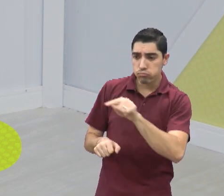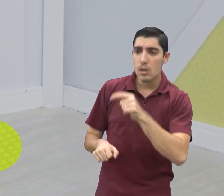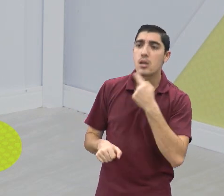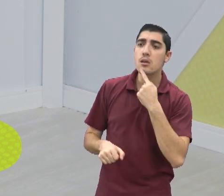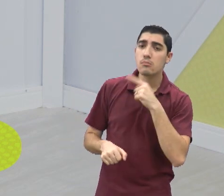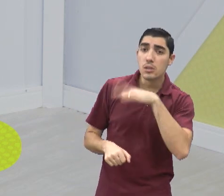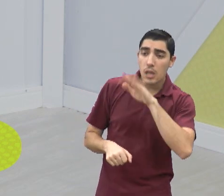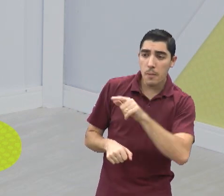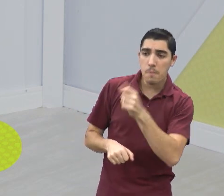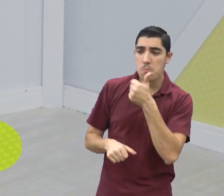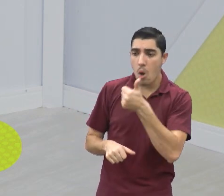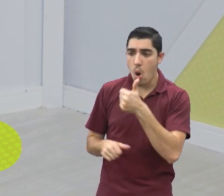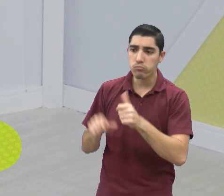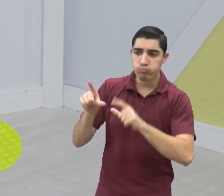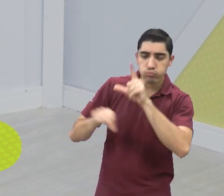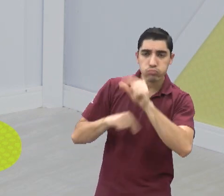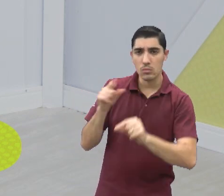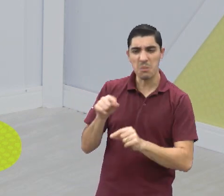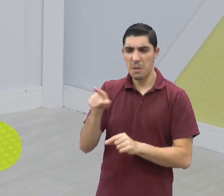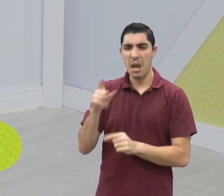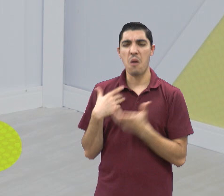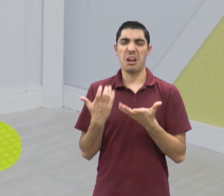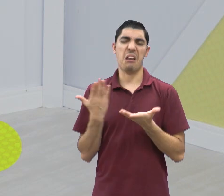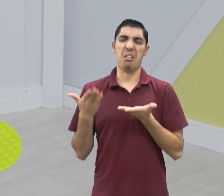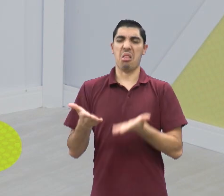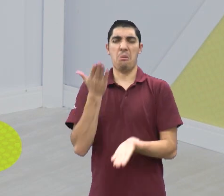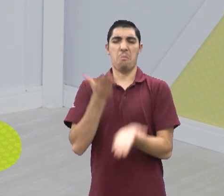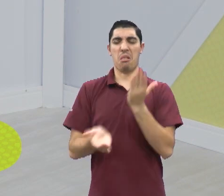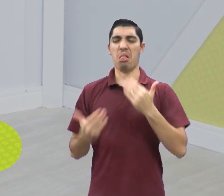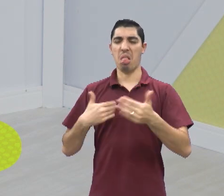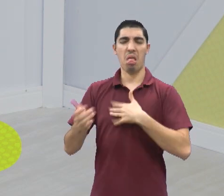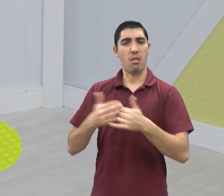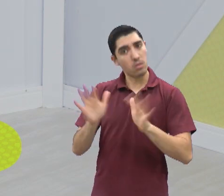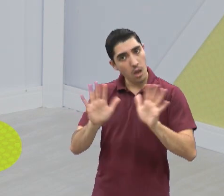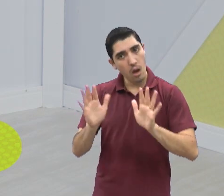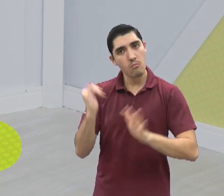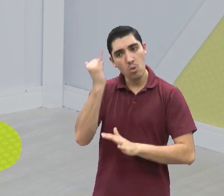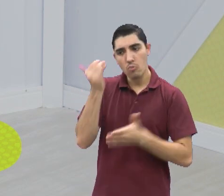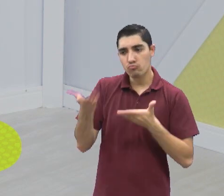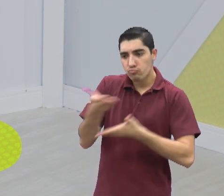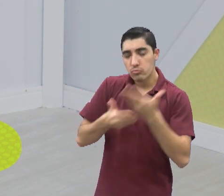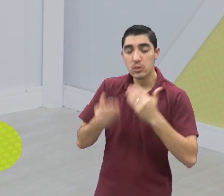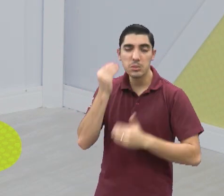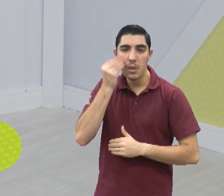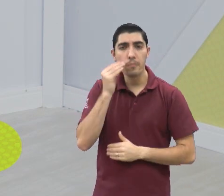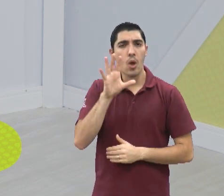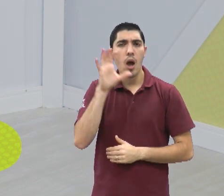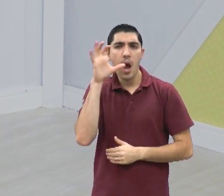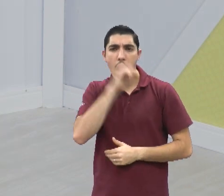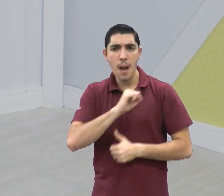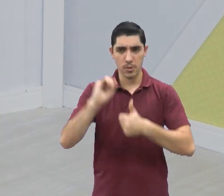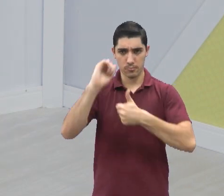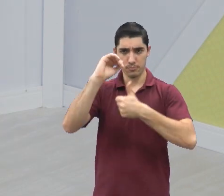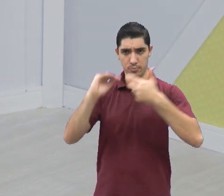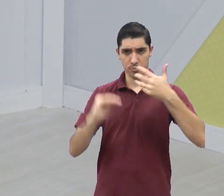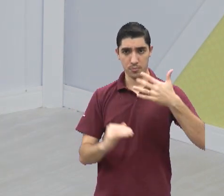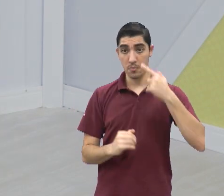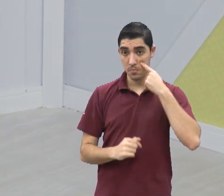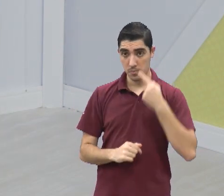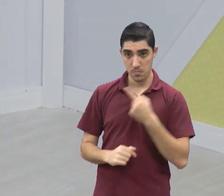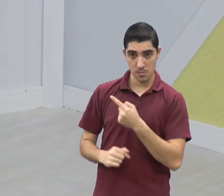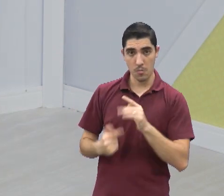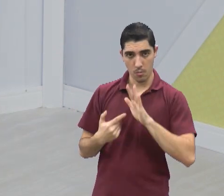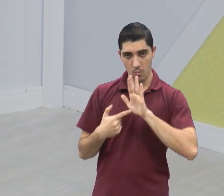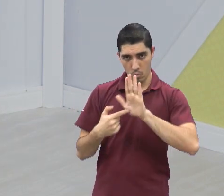pontos não, é um belo teste também para esses meninos e aí pegarem mais experiência. Rapidinho, Matheus, coloca pra gente a classificação do campeonato aí dos meninos,